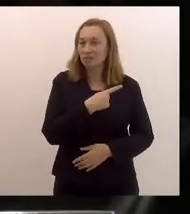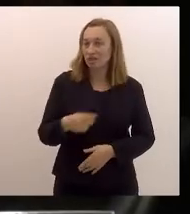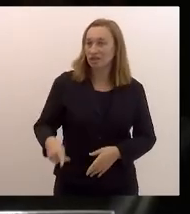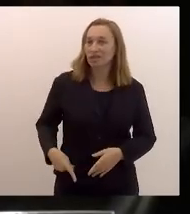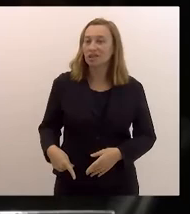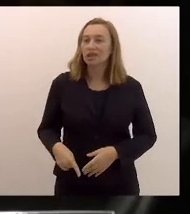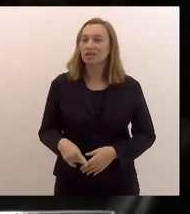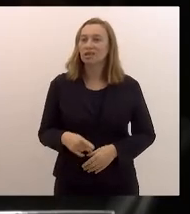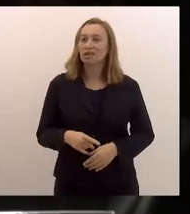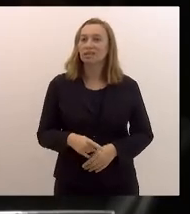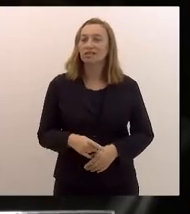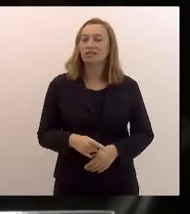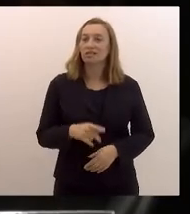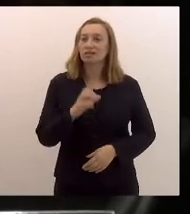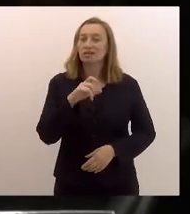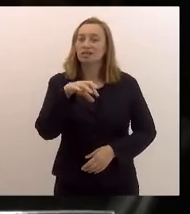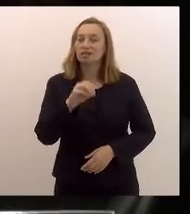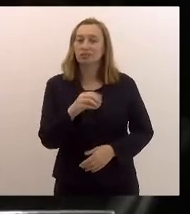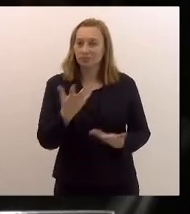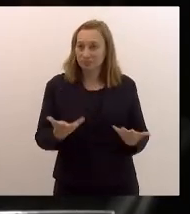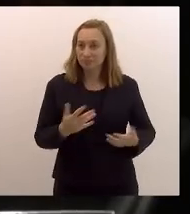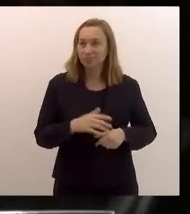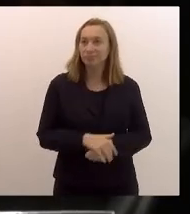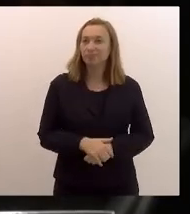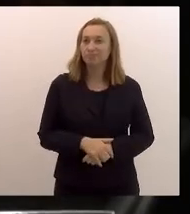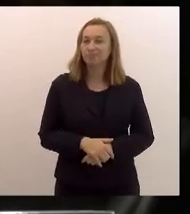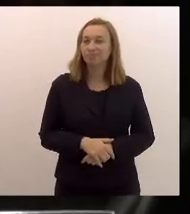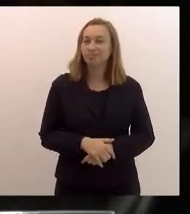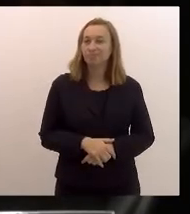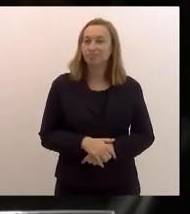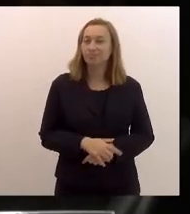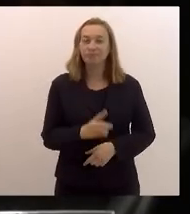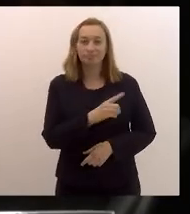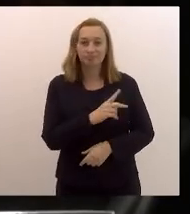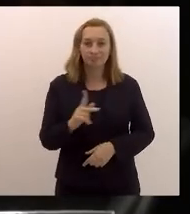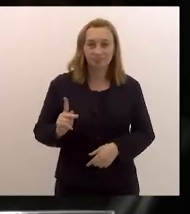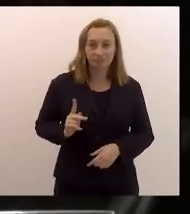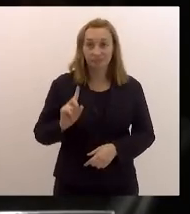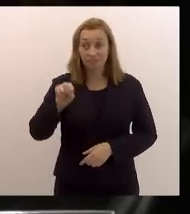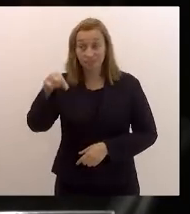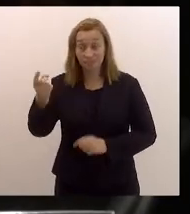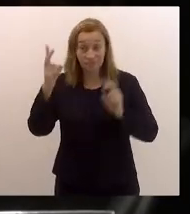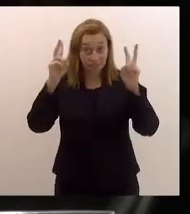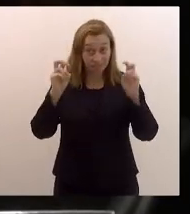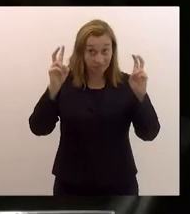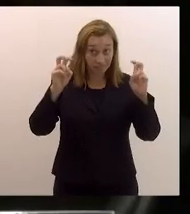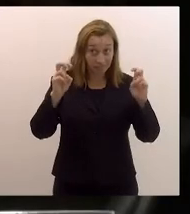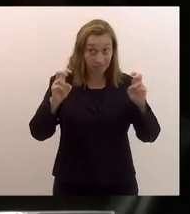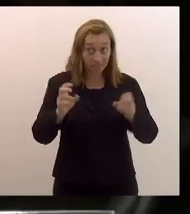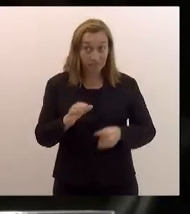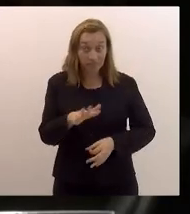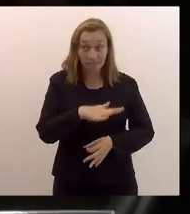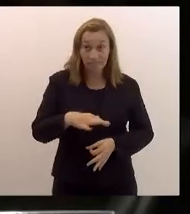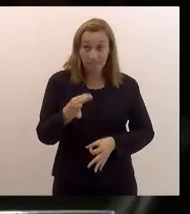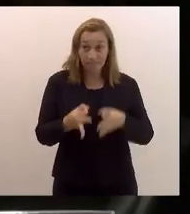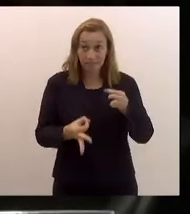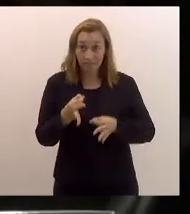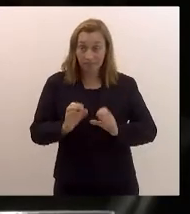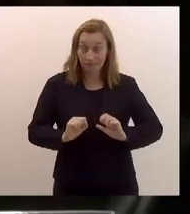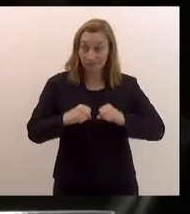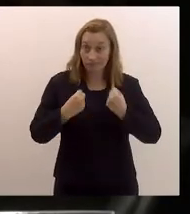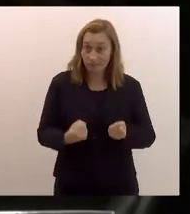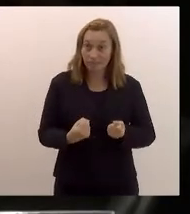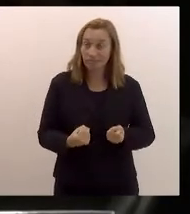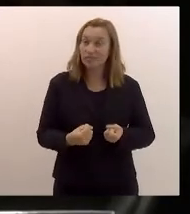é o segredo Luciano incumbe ao defensor público entre outras questões assistência jurídica EA defesa dos